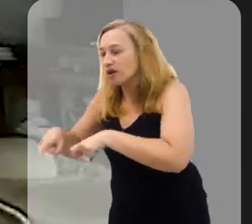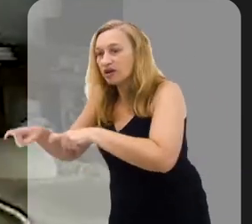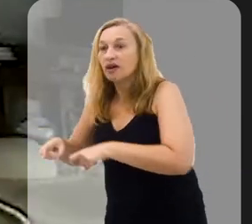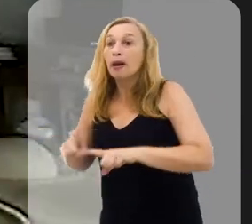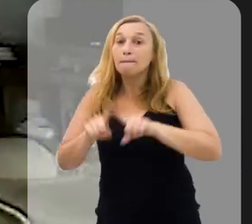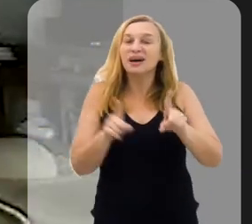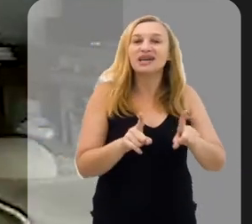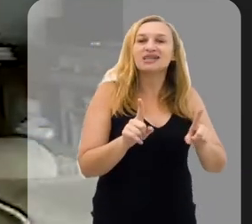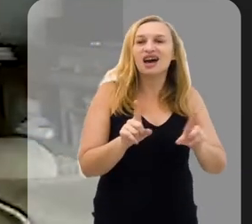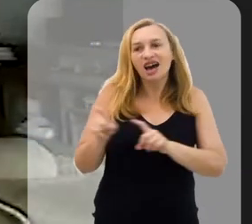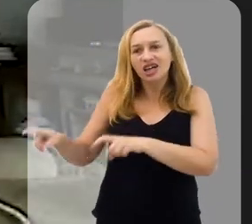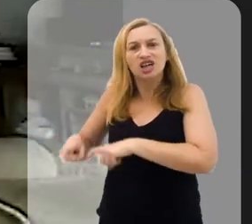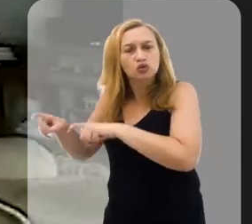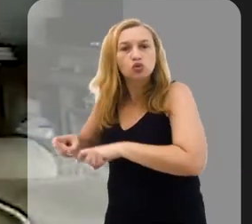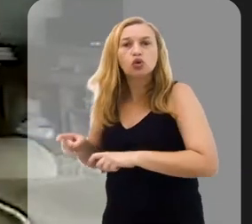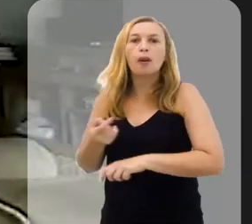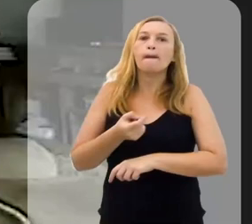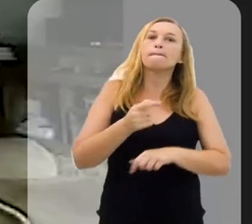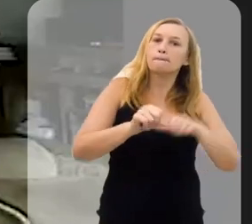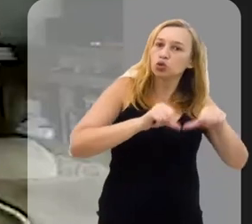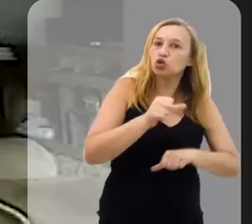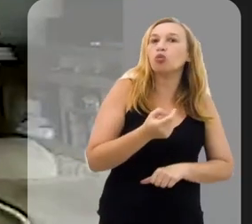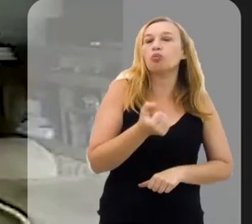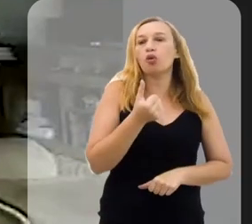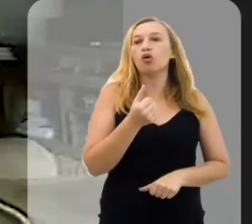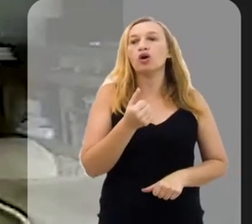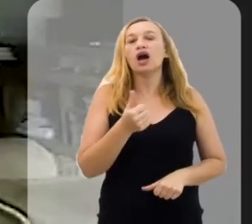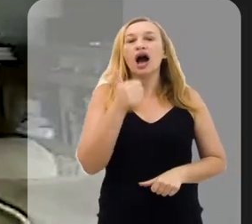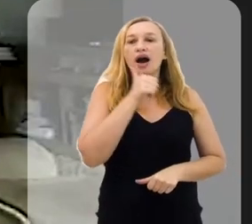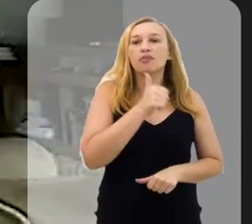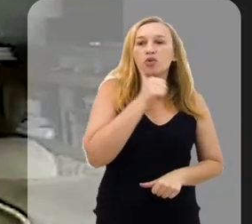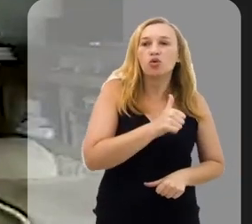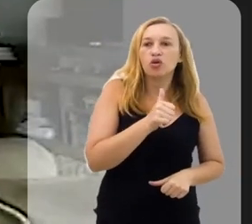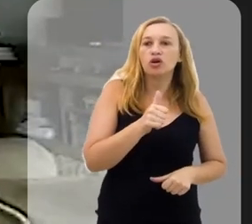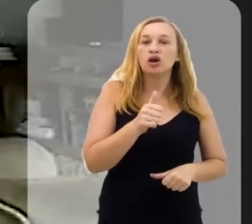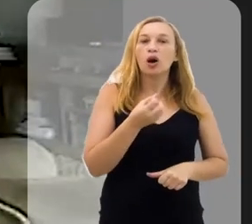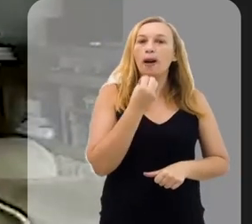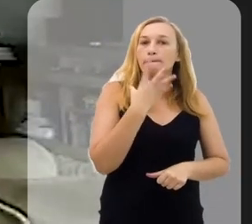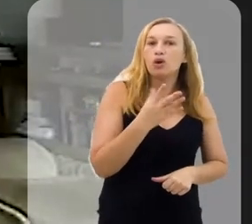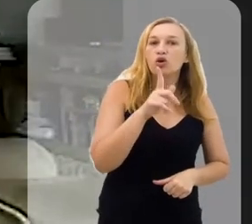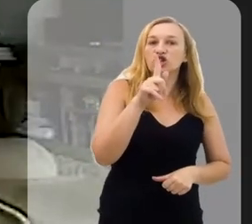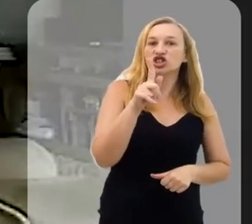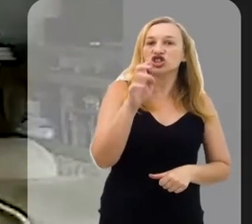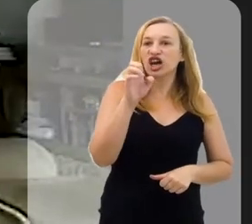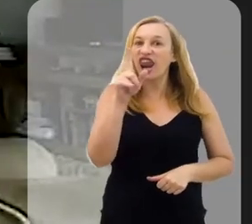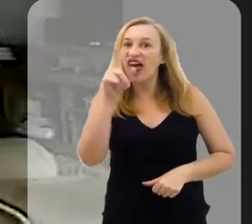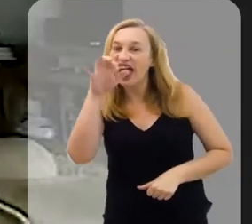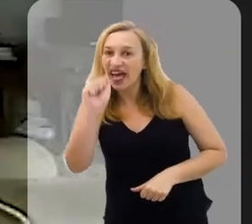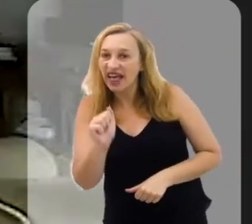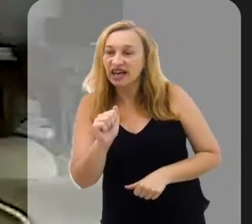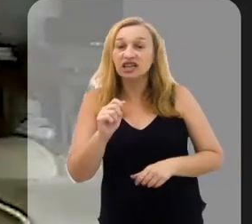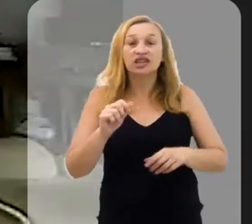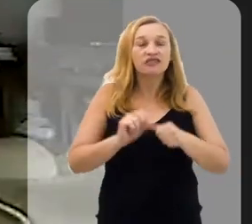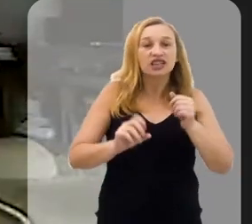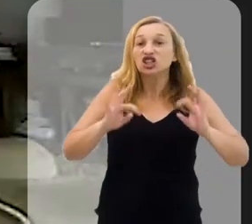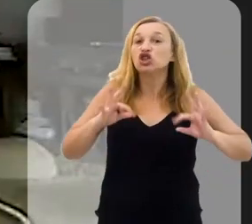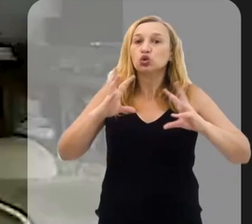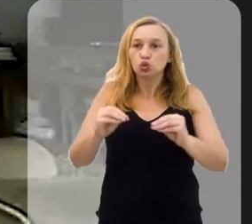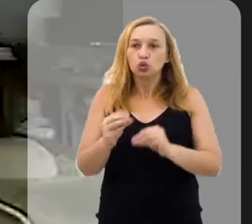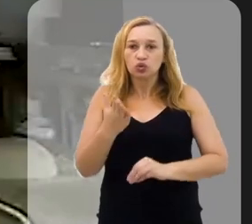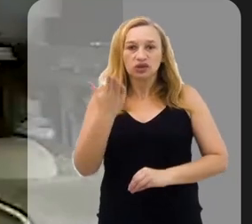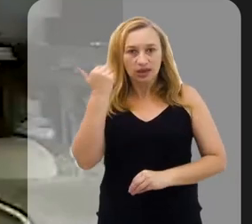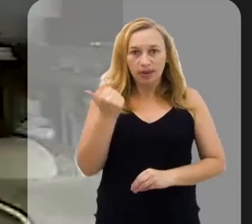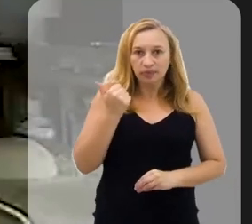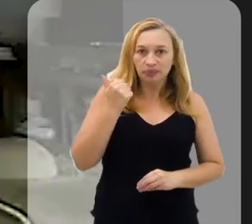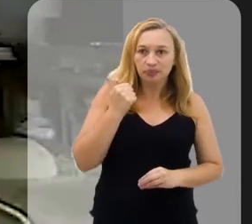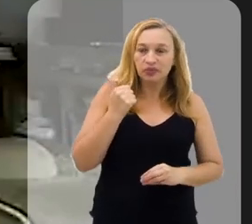lavoura. Mas a agricultura, ela mudou muito, né? A mulher, ela faz uma boa geleia, uma boa compota, ela sabe